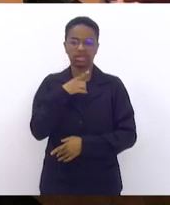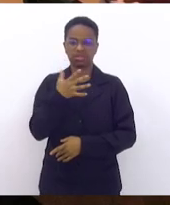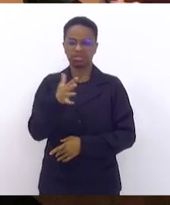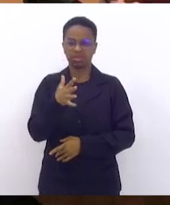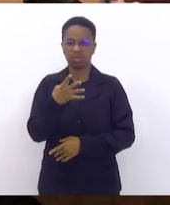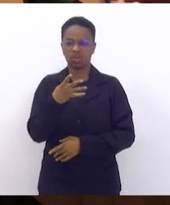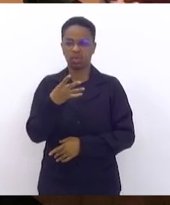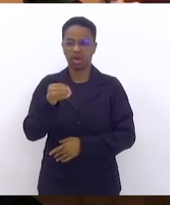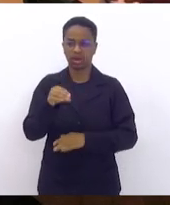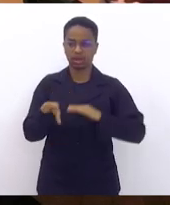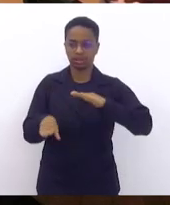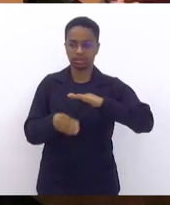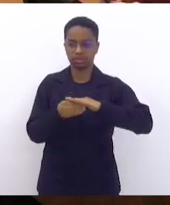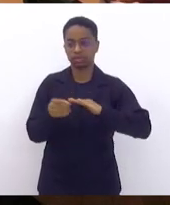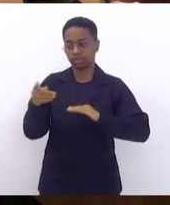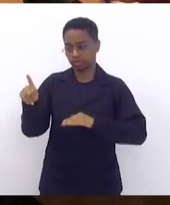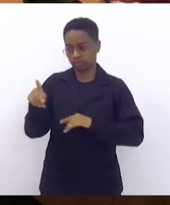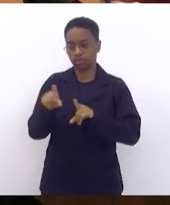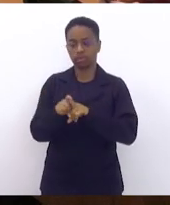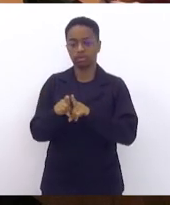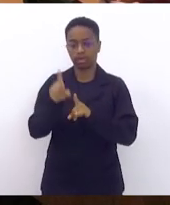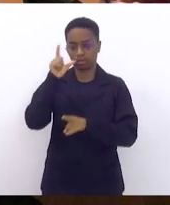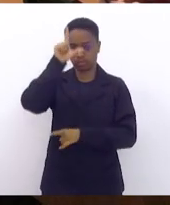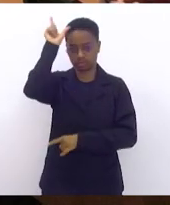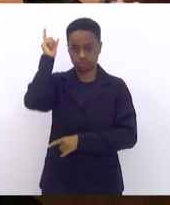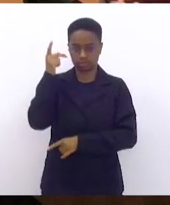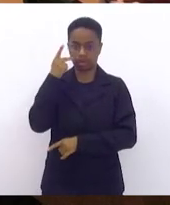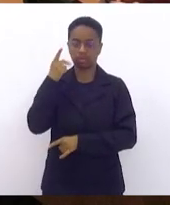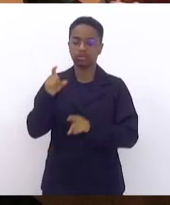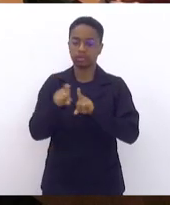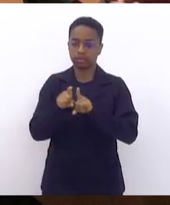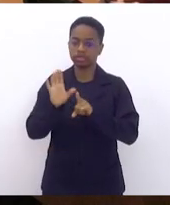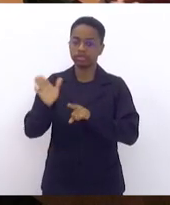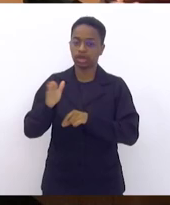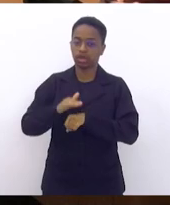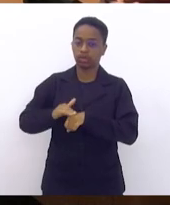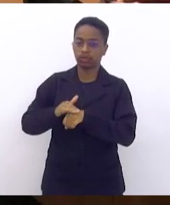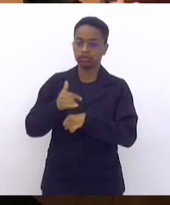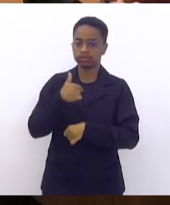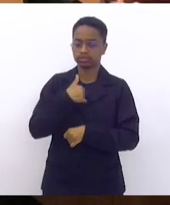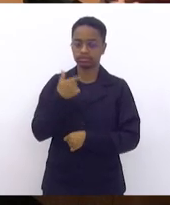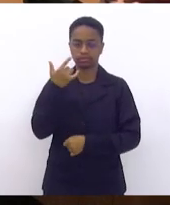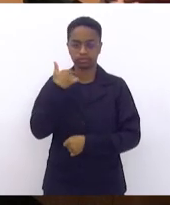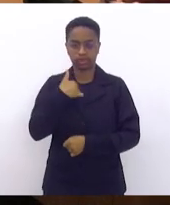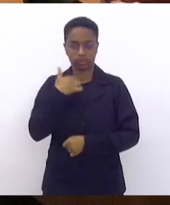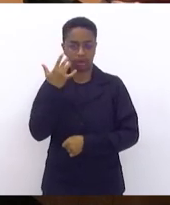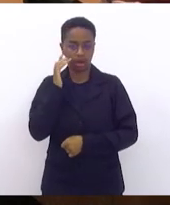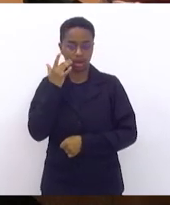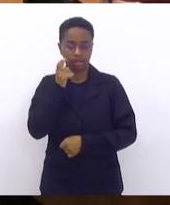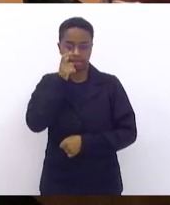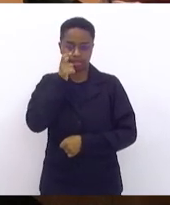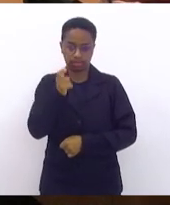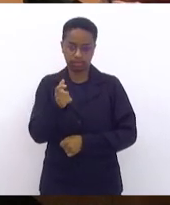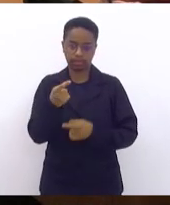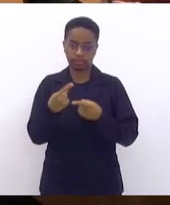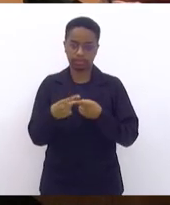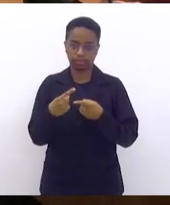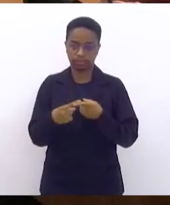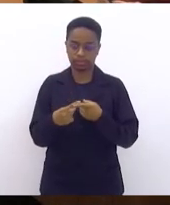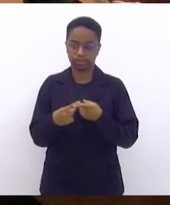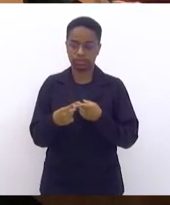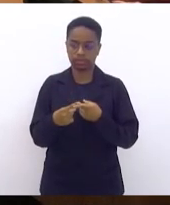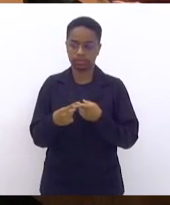emendas, várias de Vossa Excelência. Uma delas, Vossa Excelência, já conversou comigo, eu achei que era interessante, porque vai